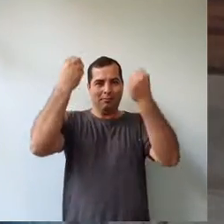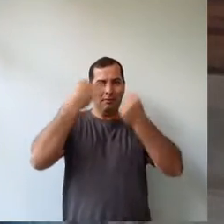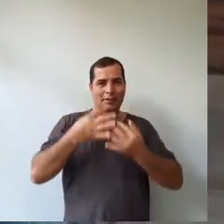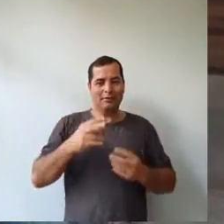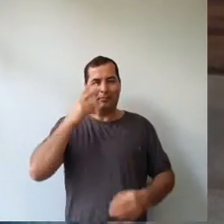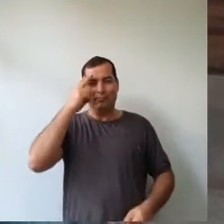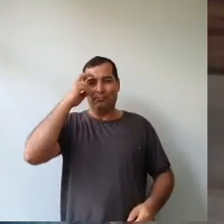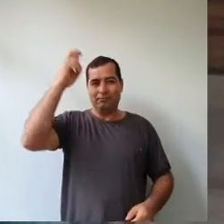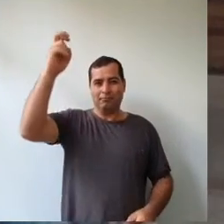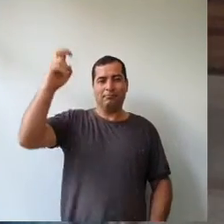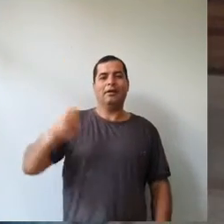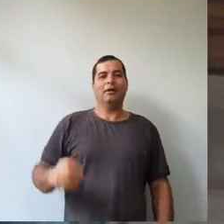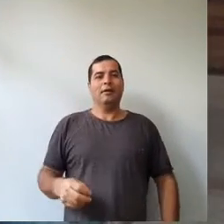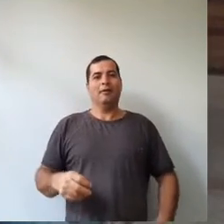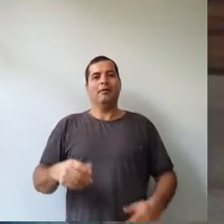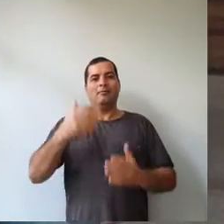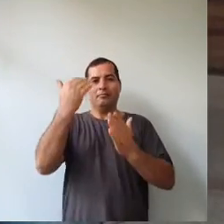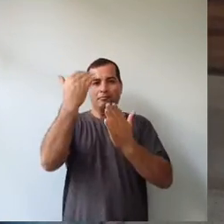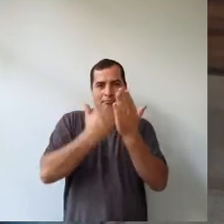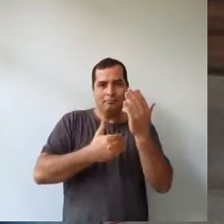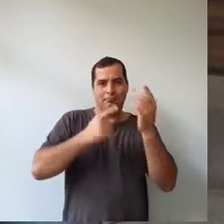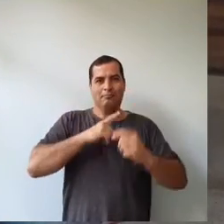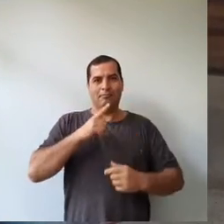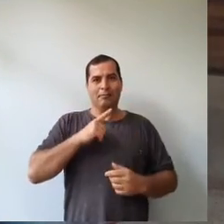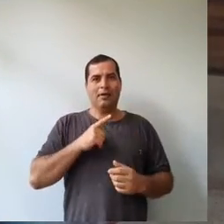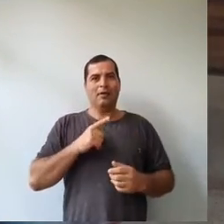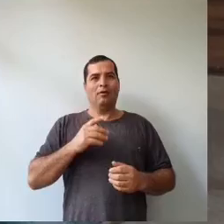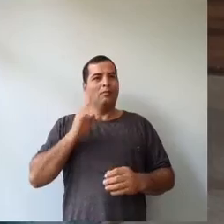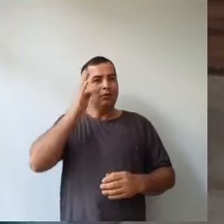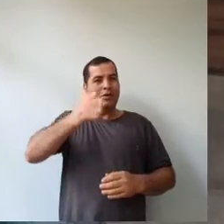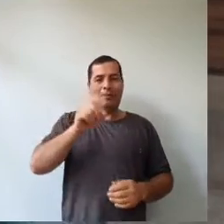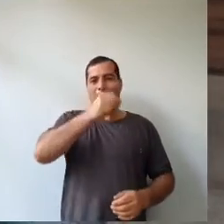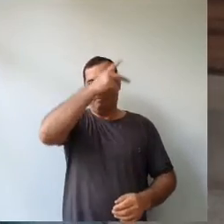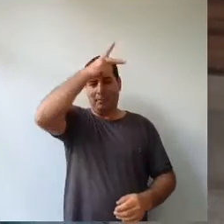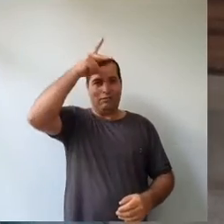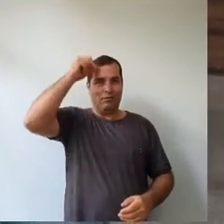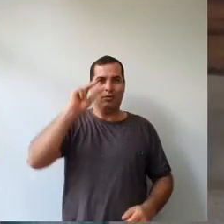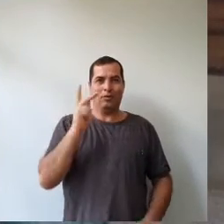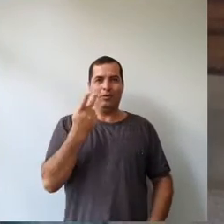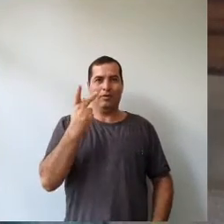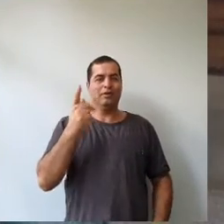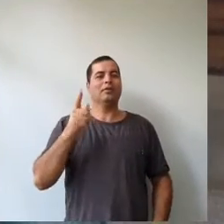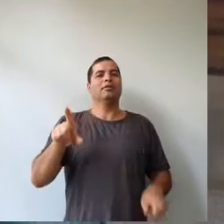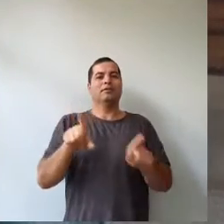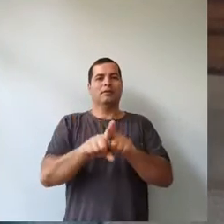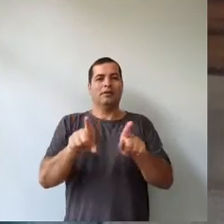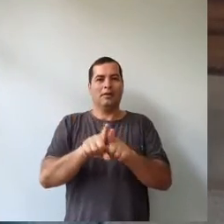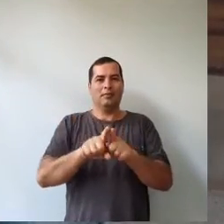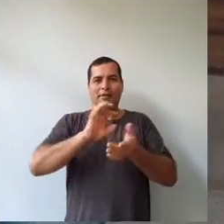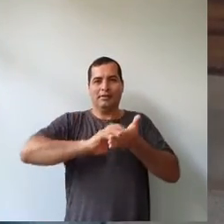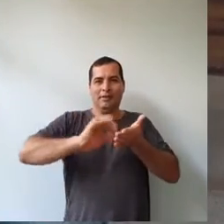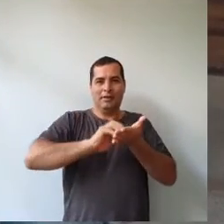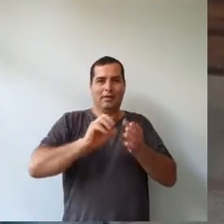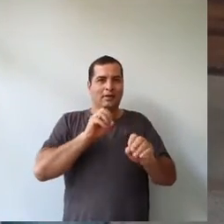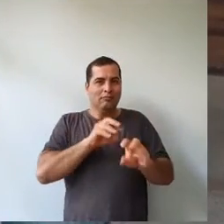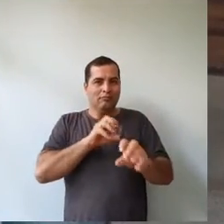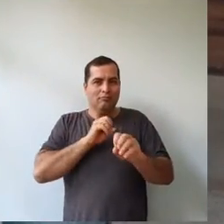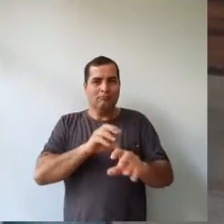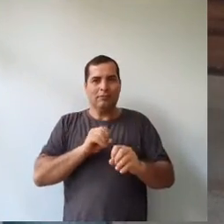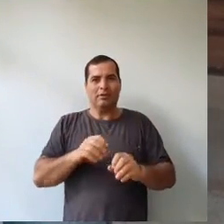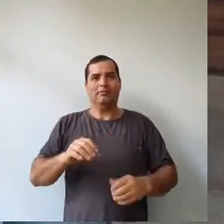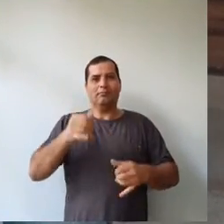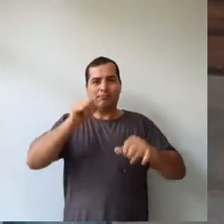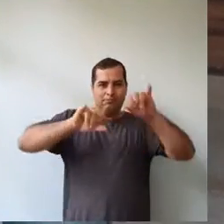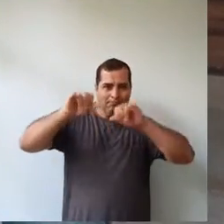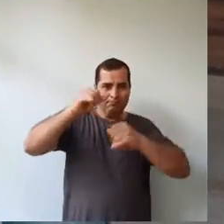Cracolândia, Território de Saberes. Este programa é uma iniciativa da Prefeitura de Hortolândia por meio da